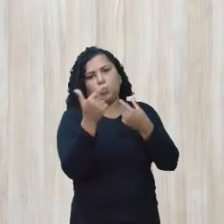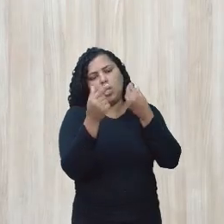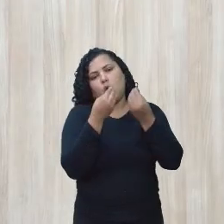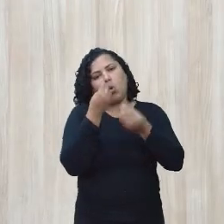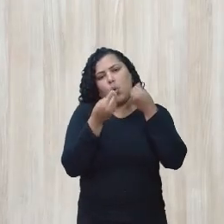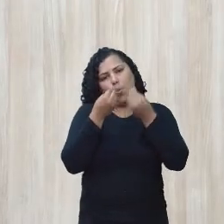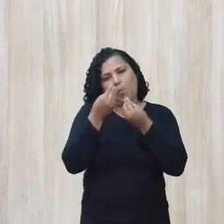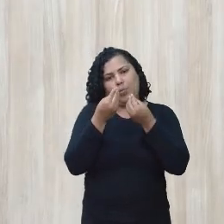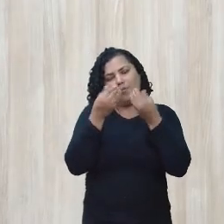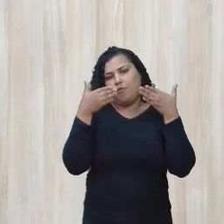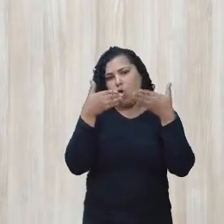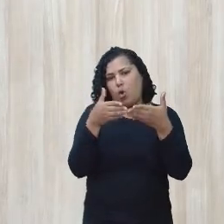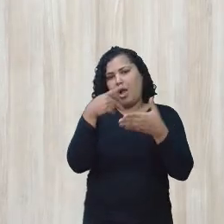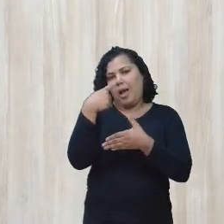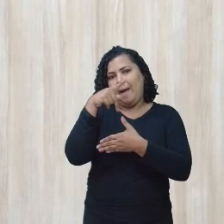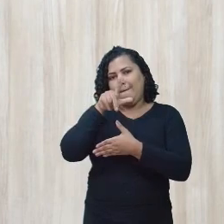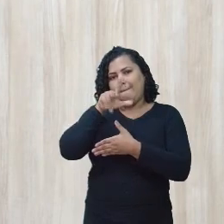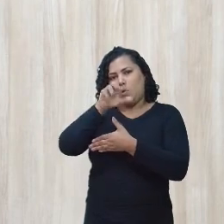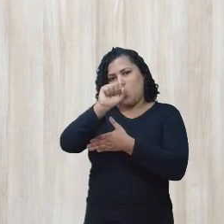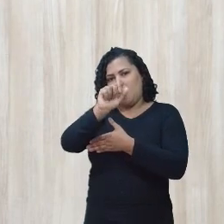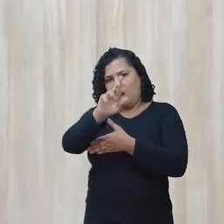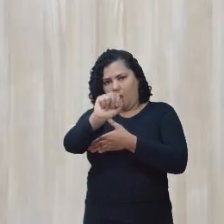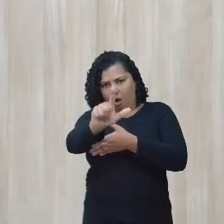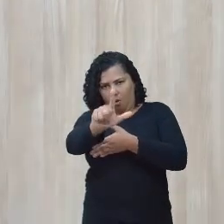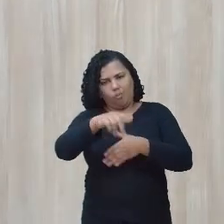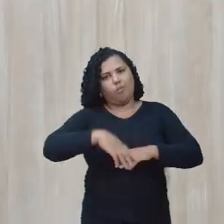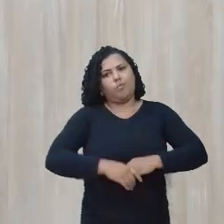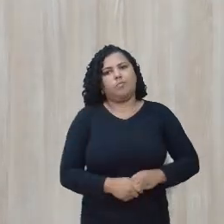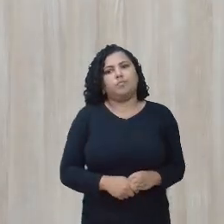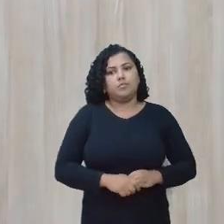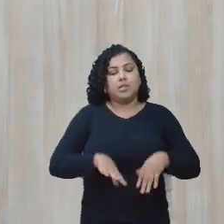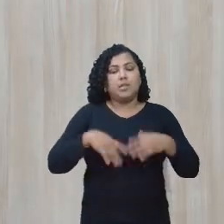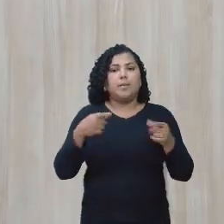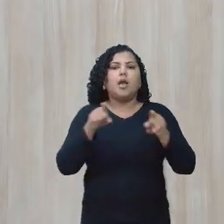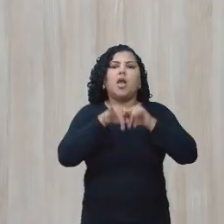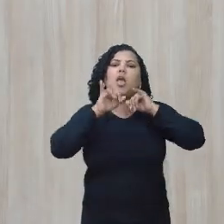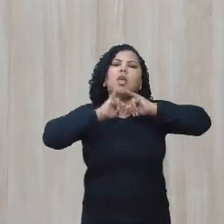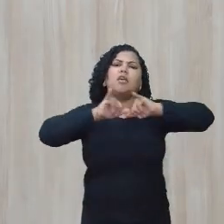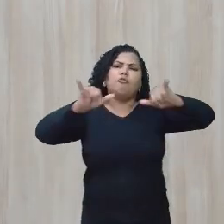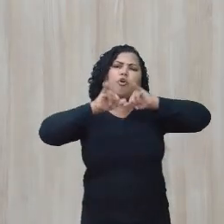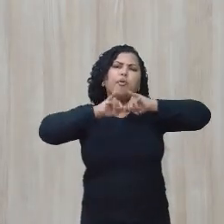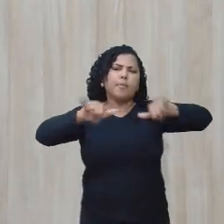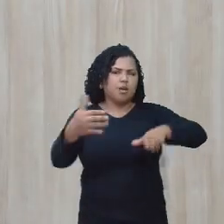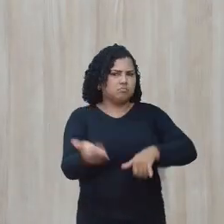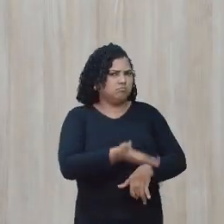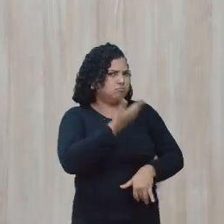existe no singular. Attention, atenção. Temos também, ó, information,